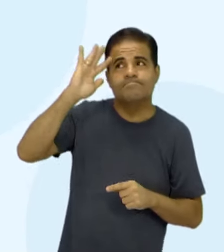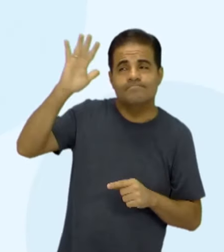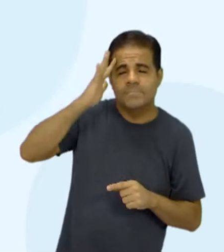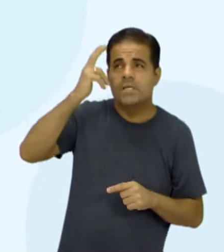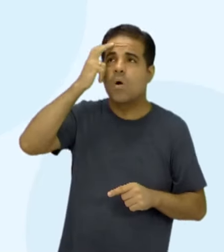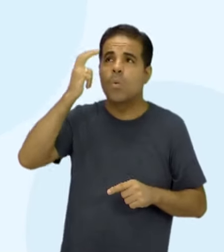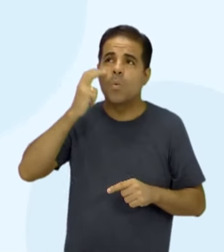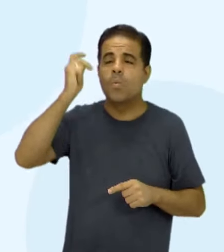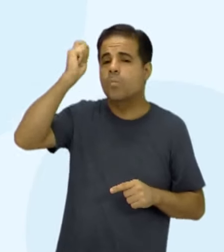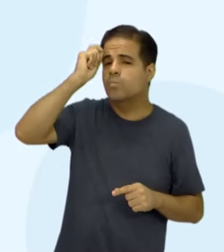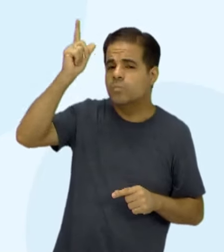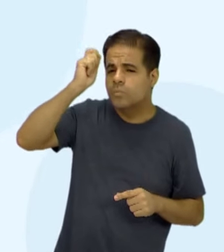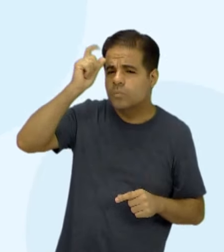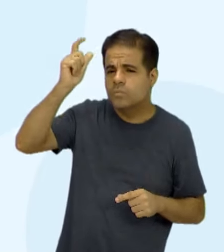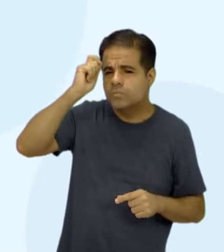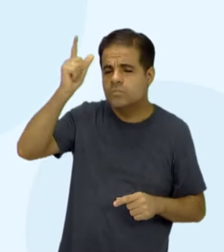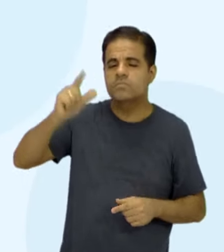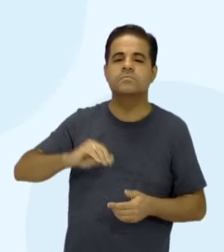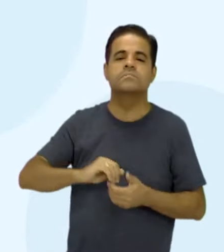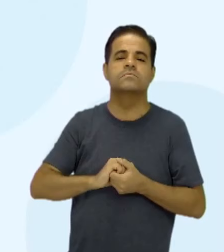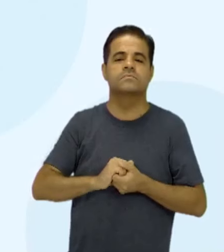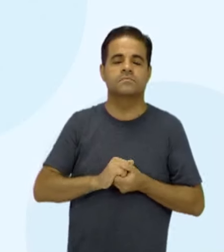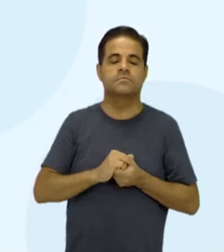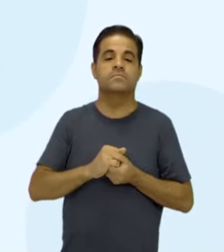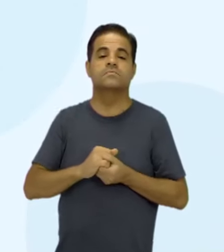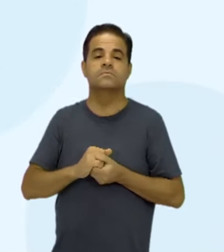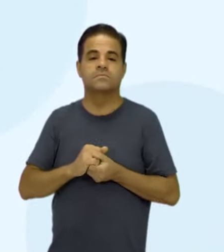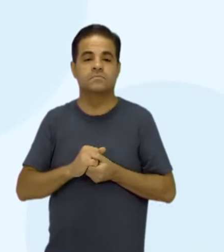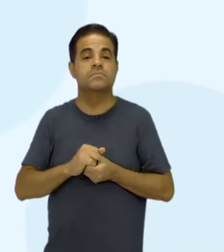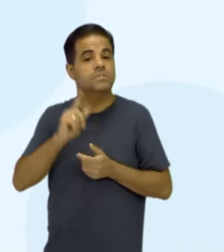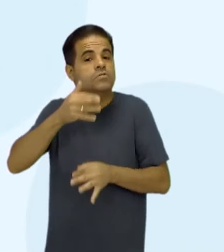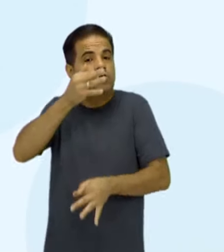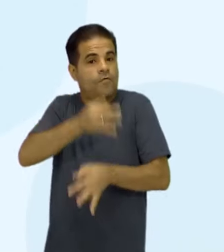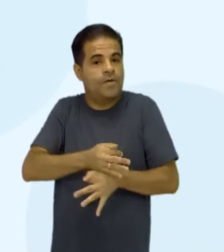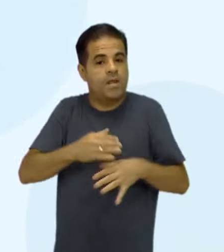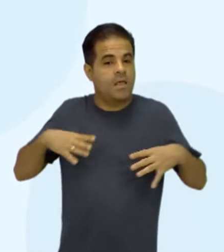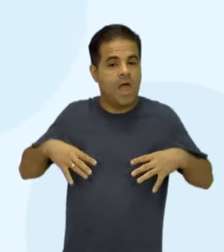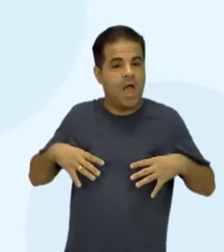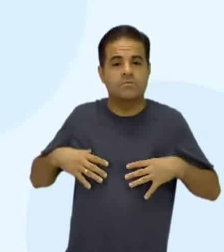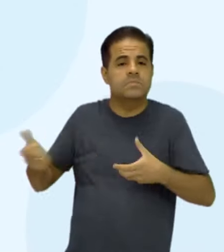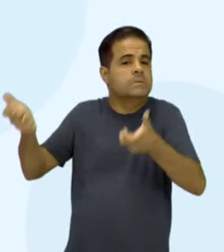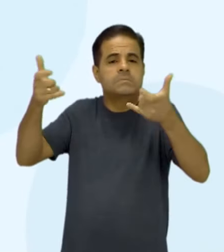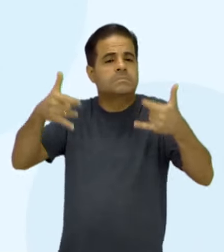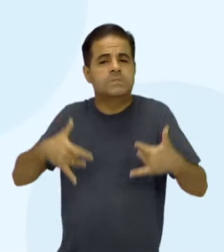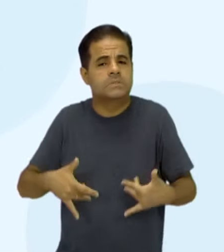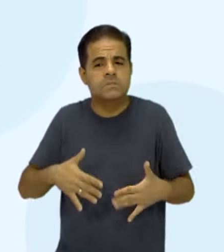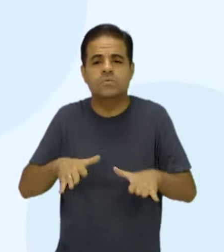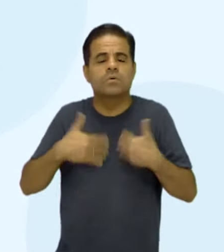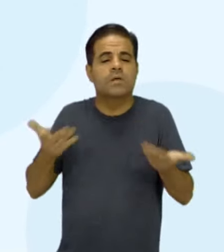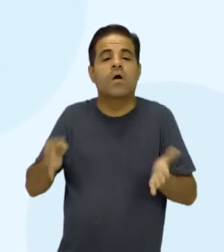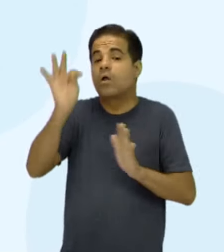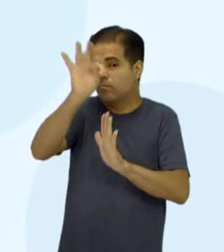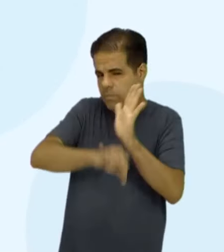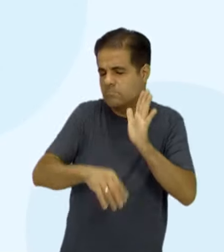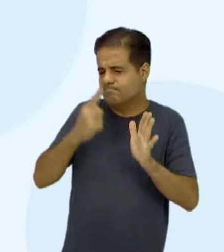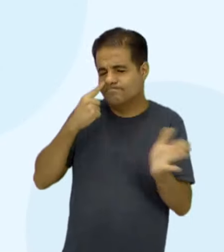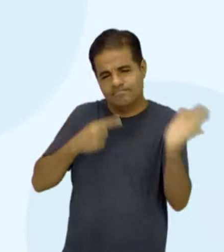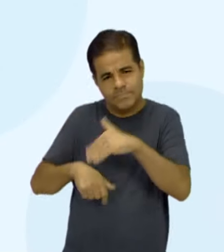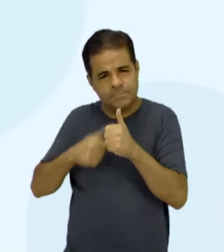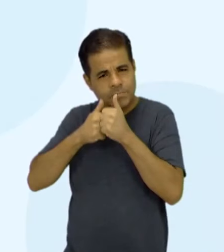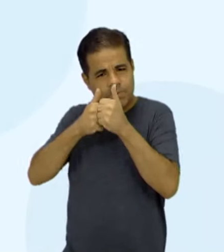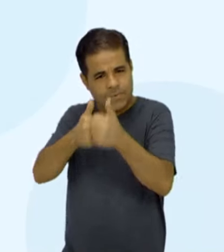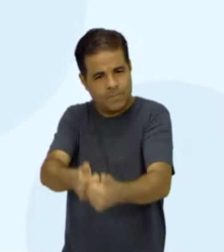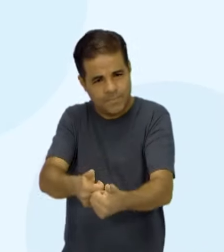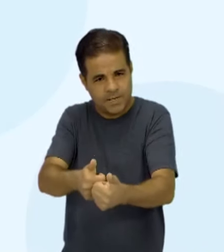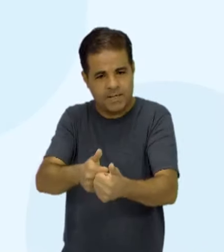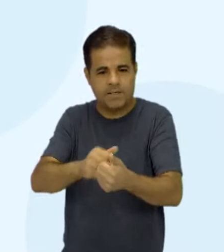nessa cultura renda Holiday about E o feriado que ela fala então agora o texto sem a tradução acompanha aí